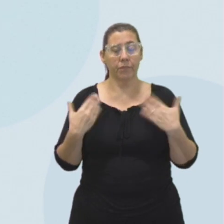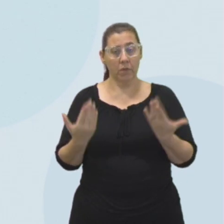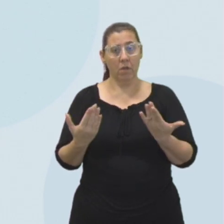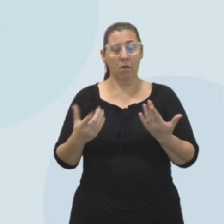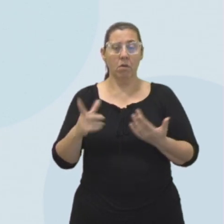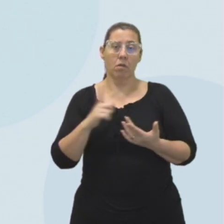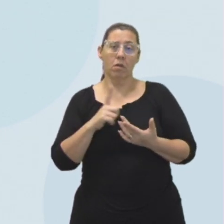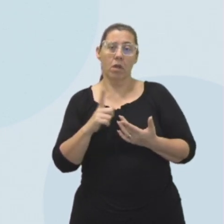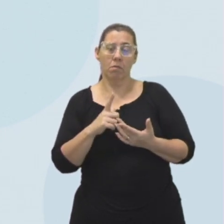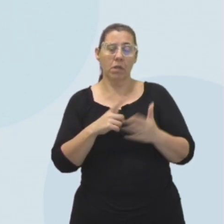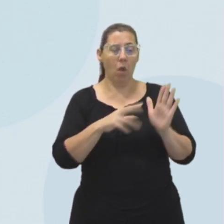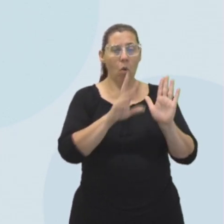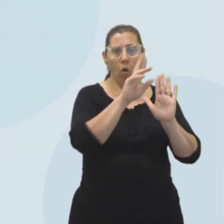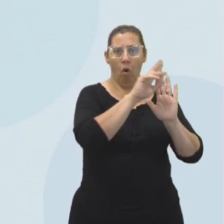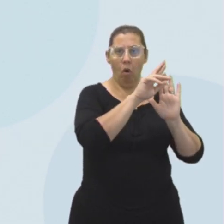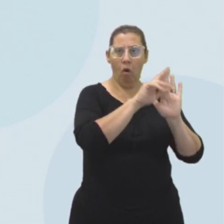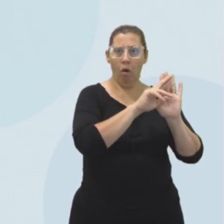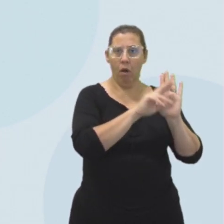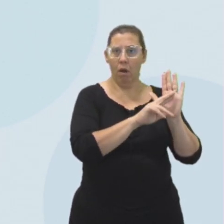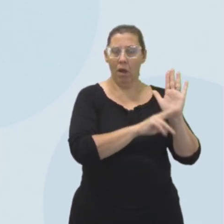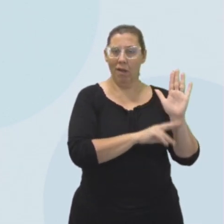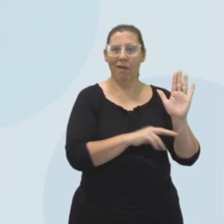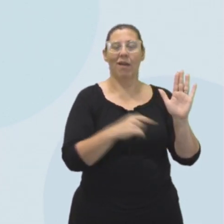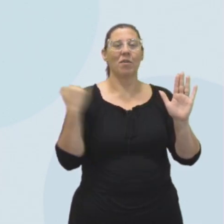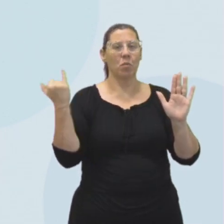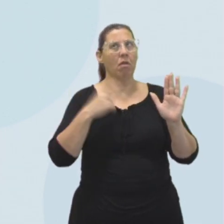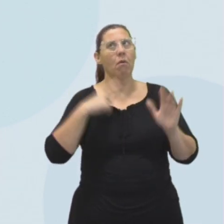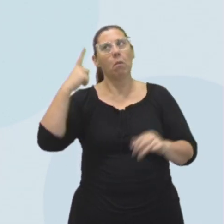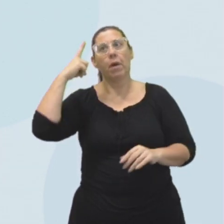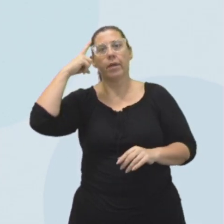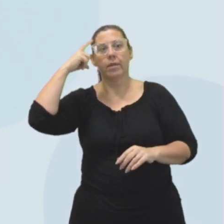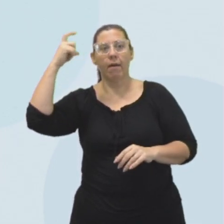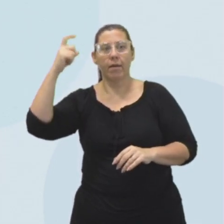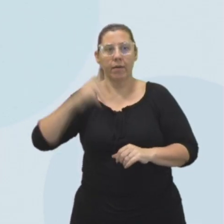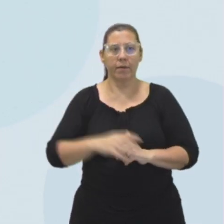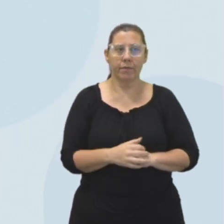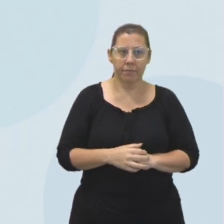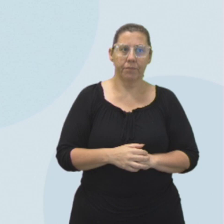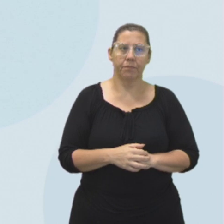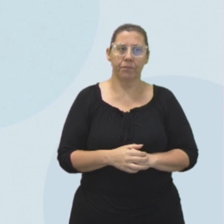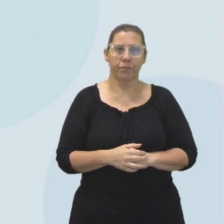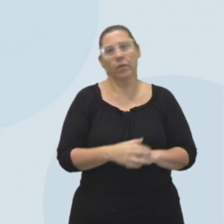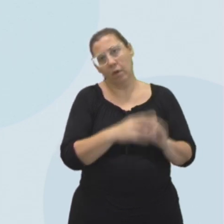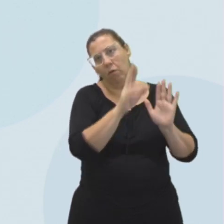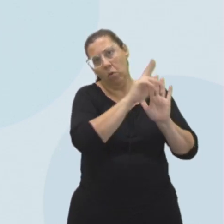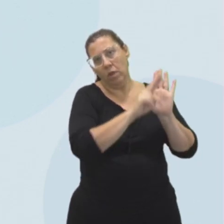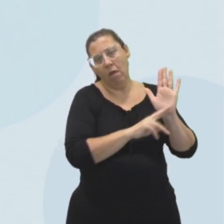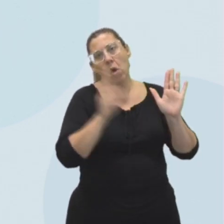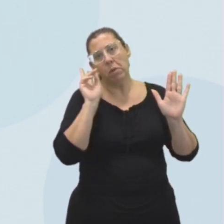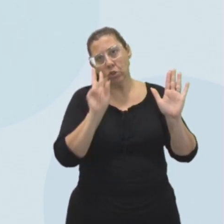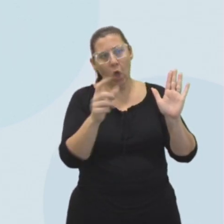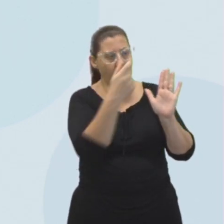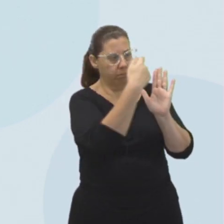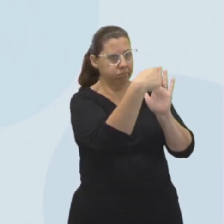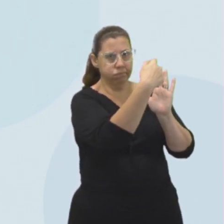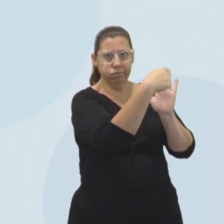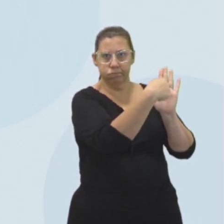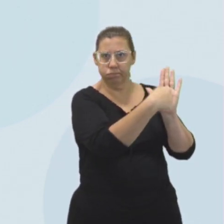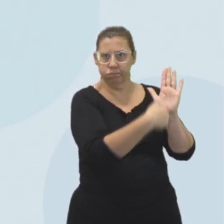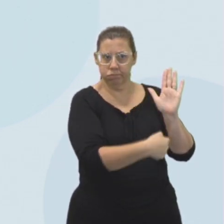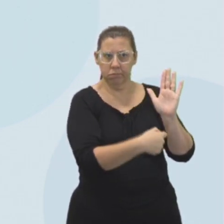exista um roteiro, é importante nós termos uma ideia, o roteiro propriamente dito, escrito,